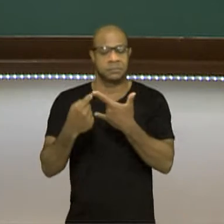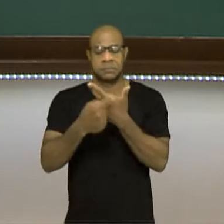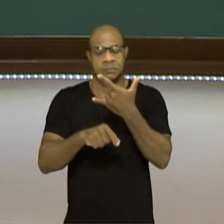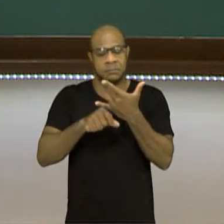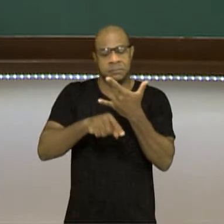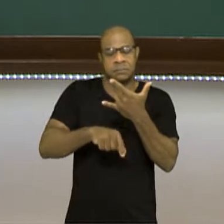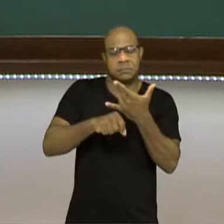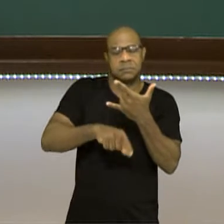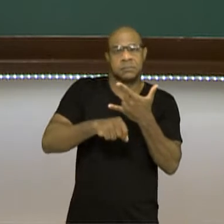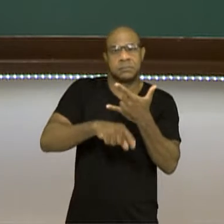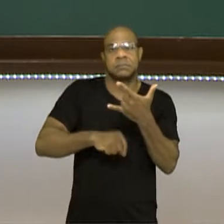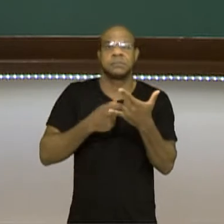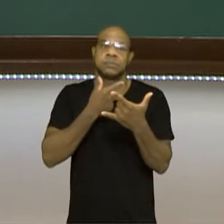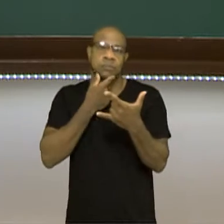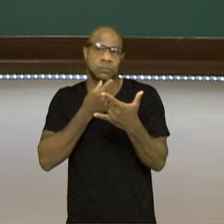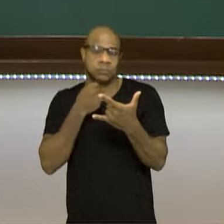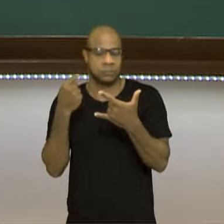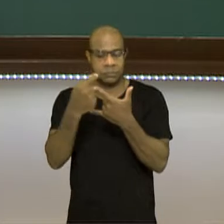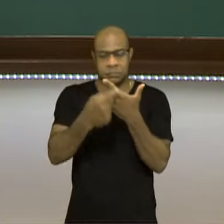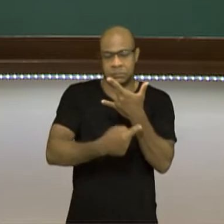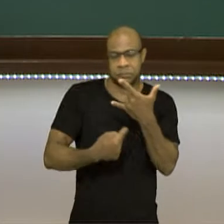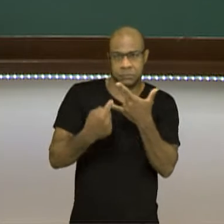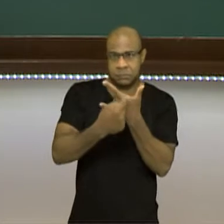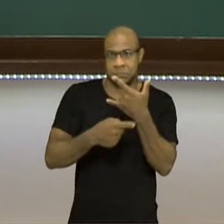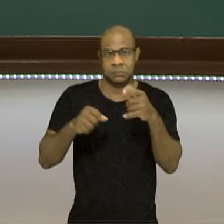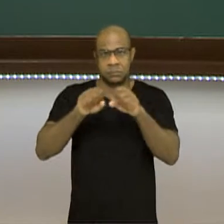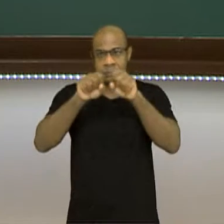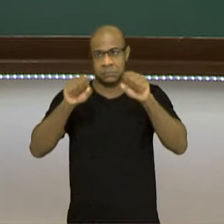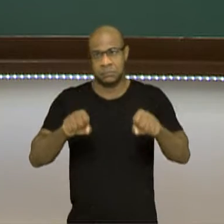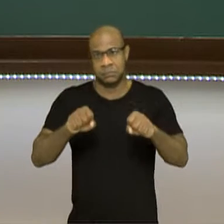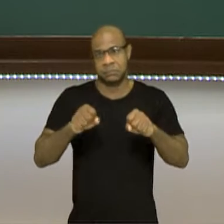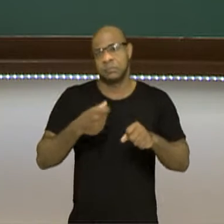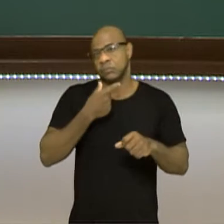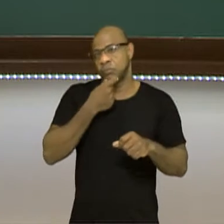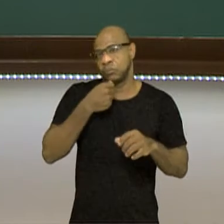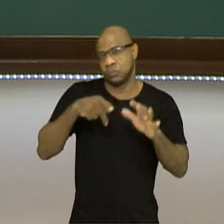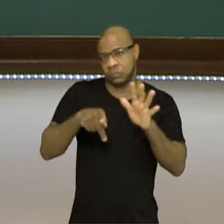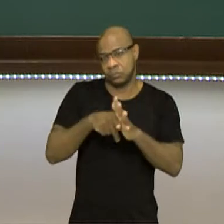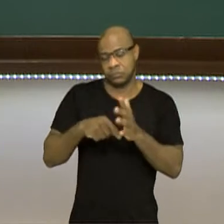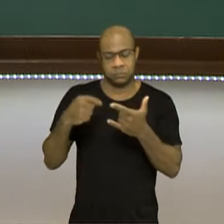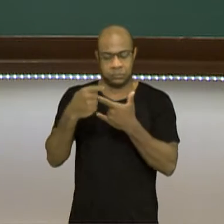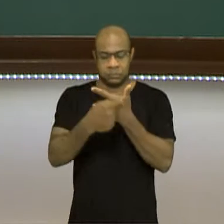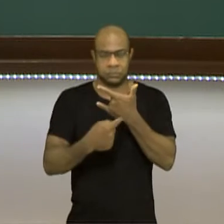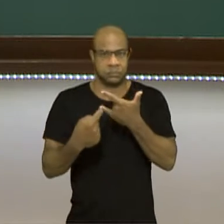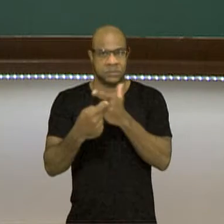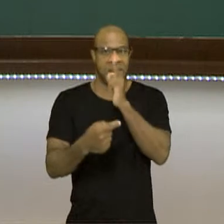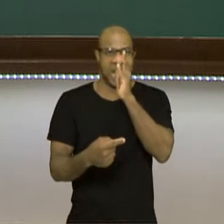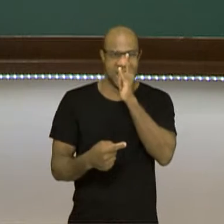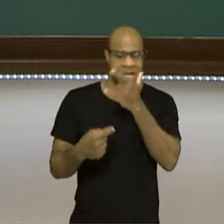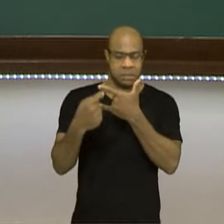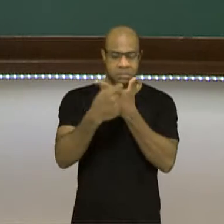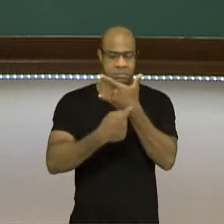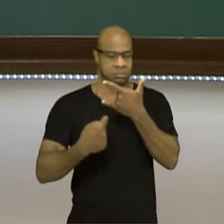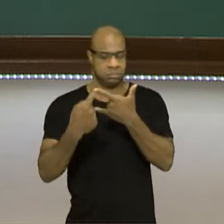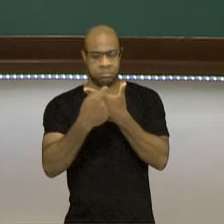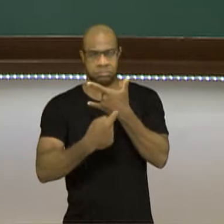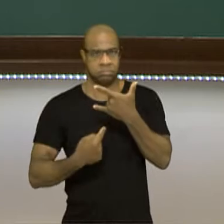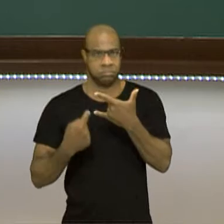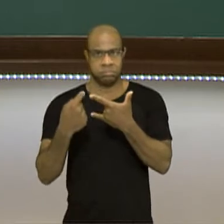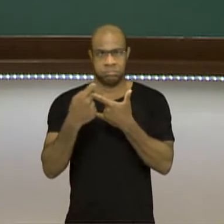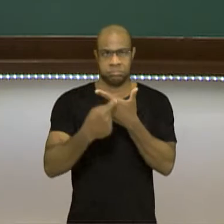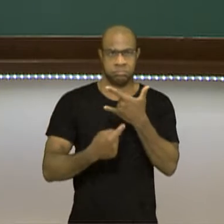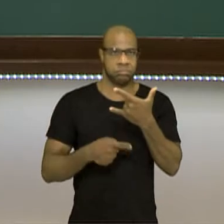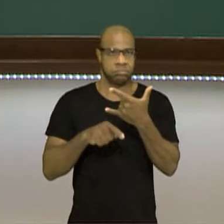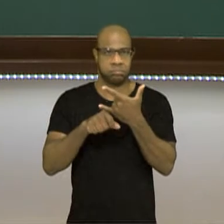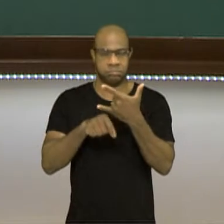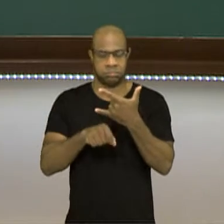falar um pouco sobre as funções desse sistema. Então, sejam bem-vindos a essa aula. E para a gente começar,